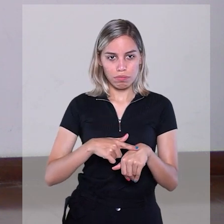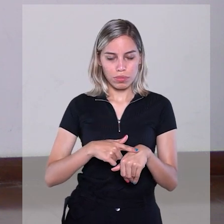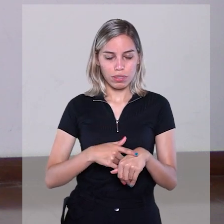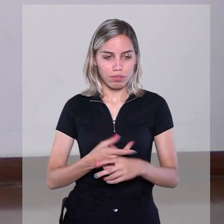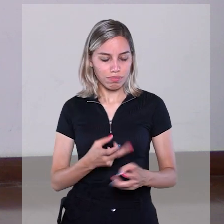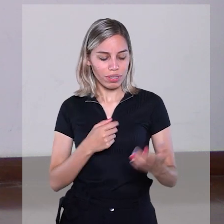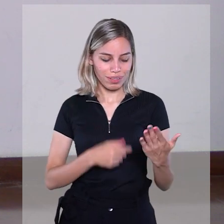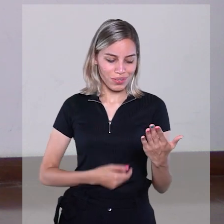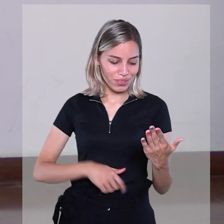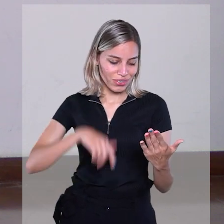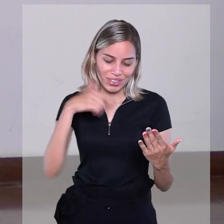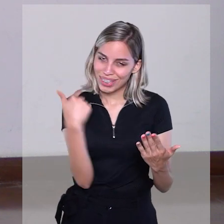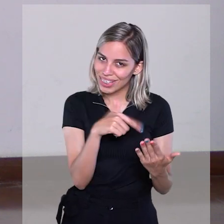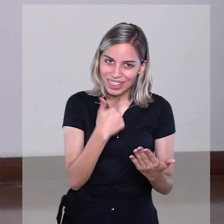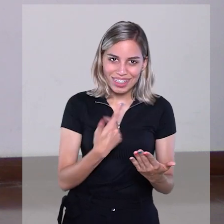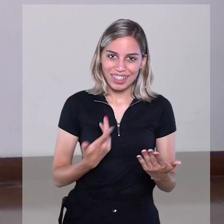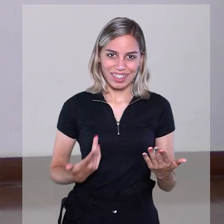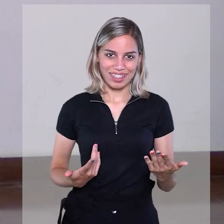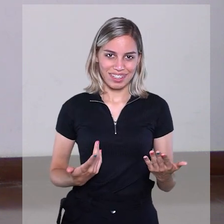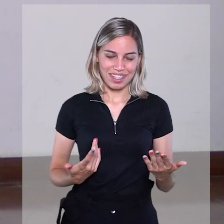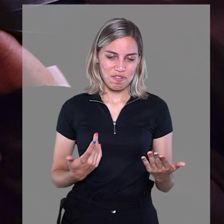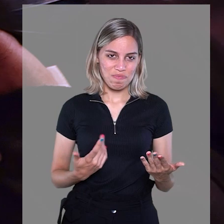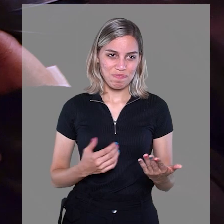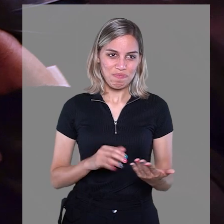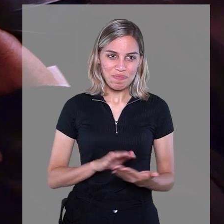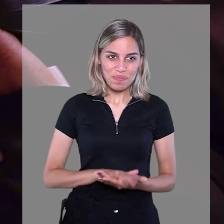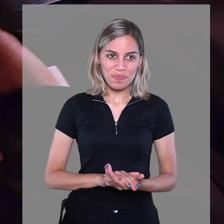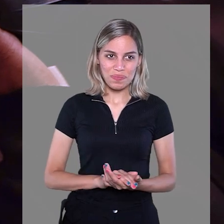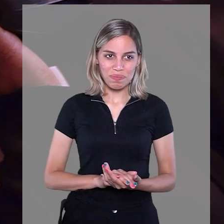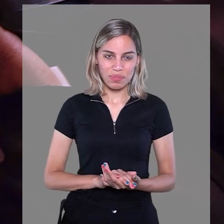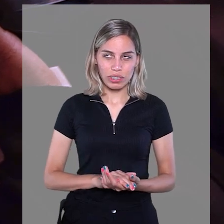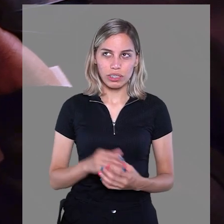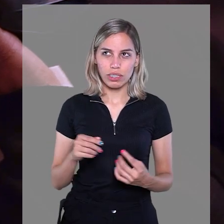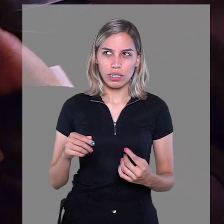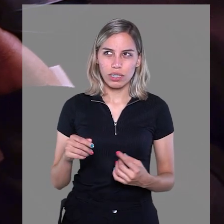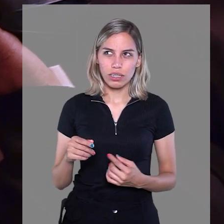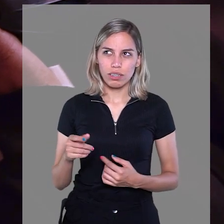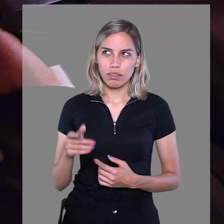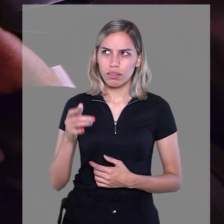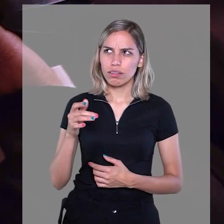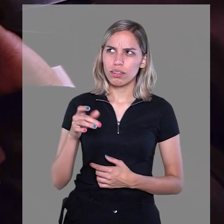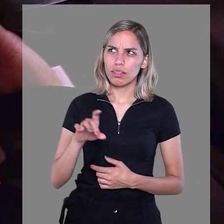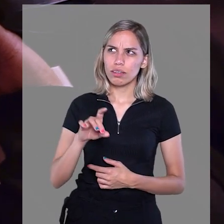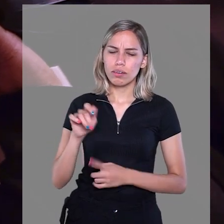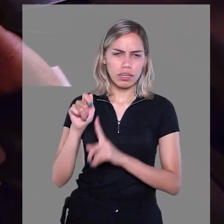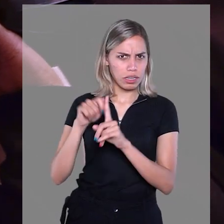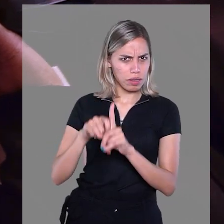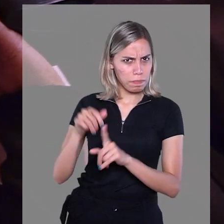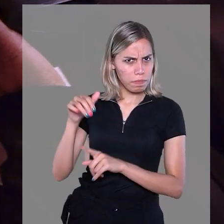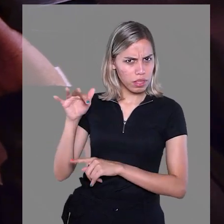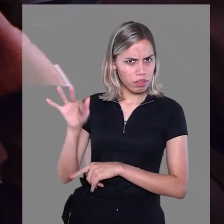fevereiro, eu passei 2 semanas em Berkeley, na Califórnia, Duas espectadoras observam a fala